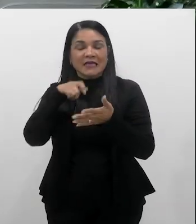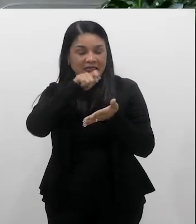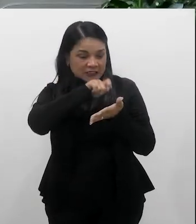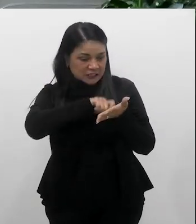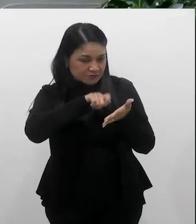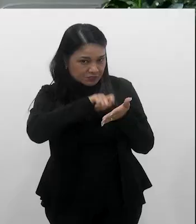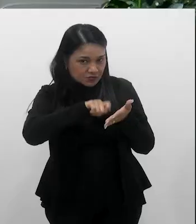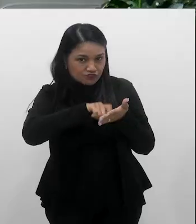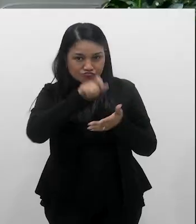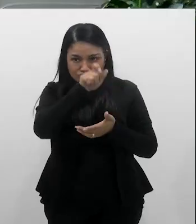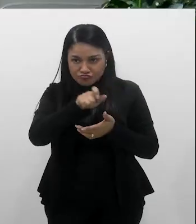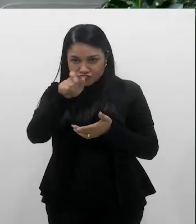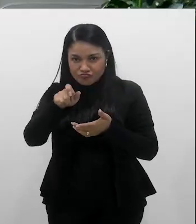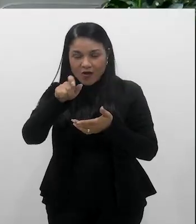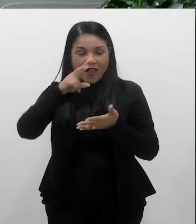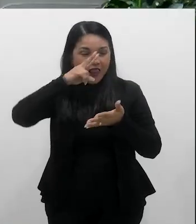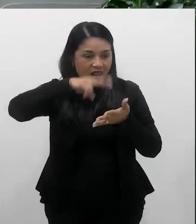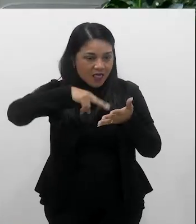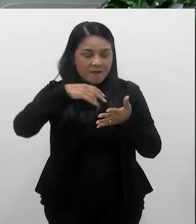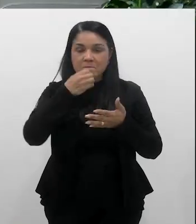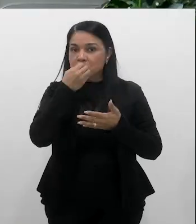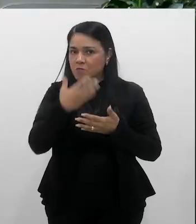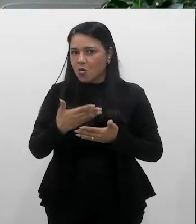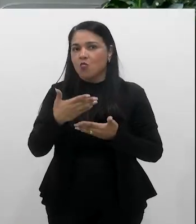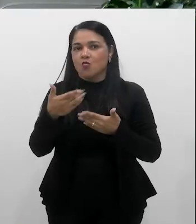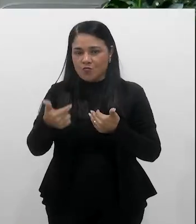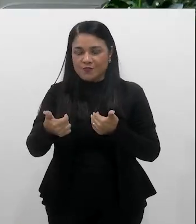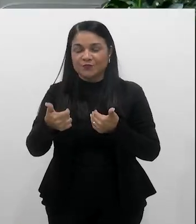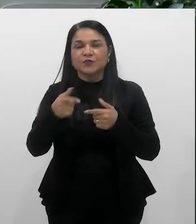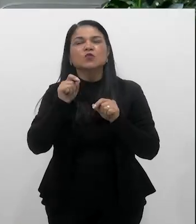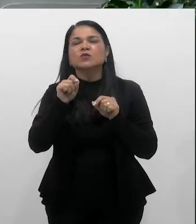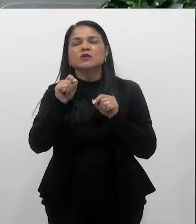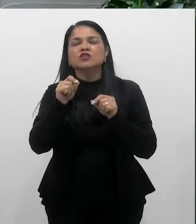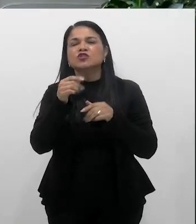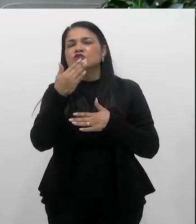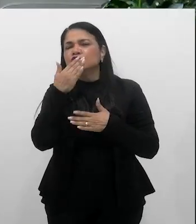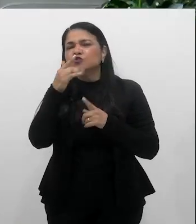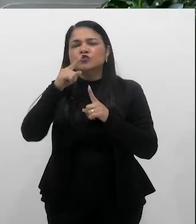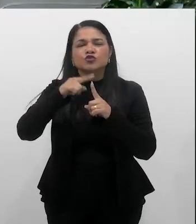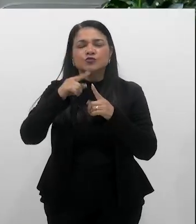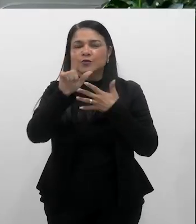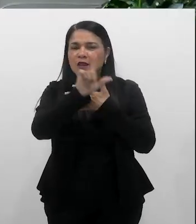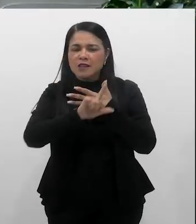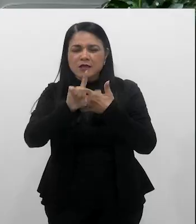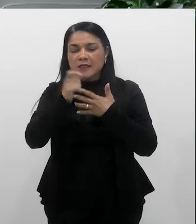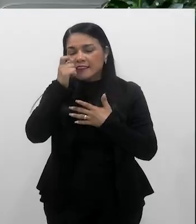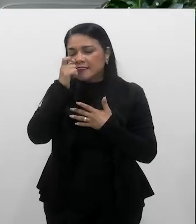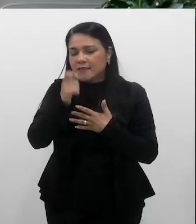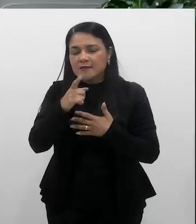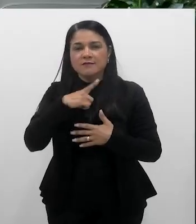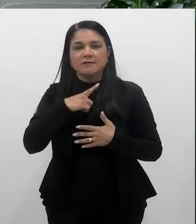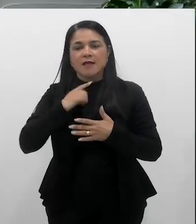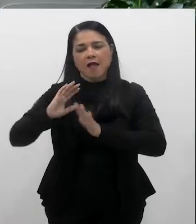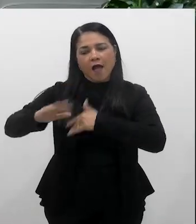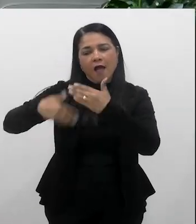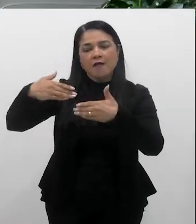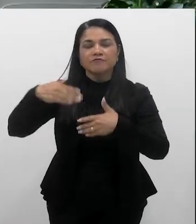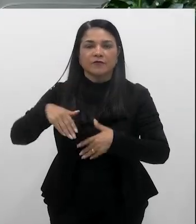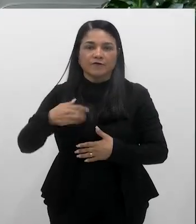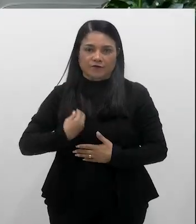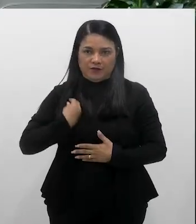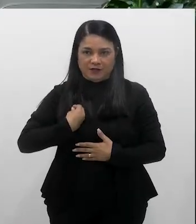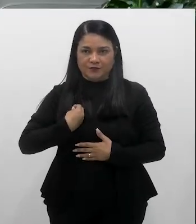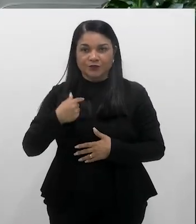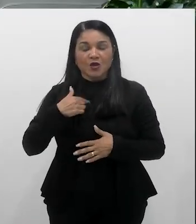bom leitor. Ou é um leitor muito atento, muito voraz, né? Que tipo de literatura te interessa, foi te interessando ao longo da vida? Olha